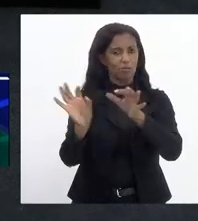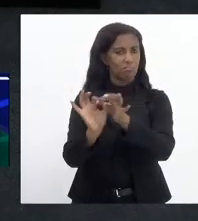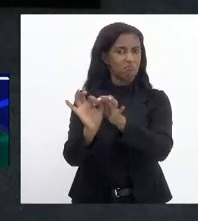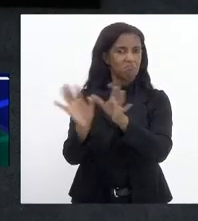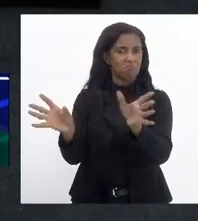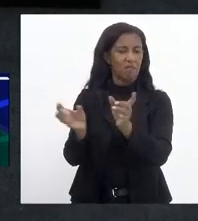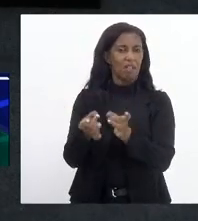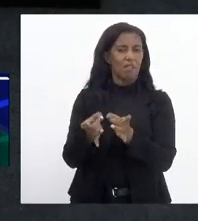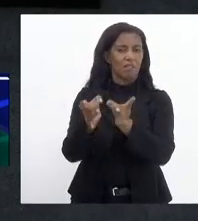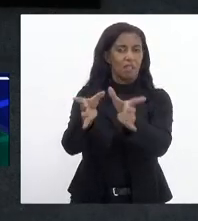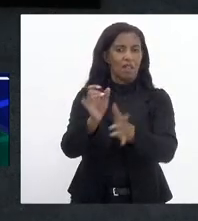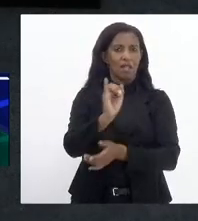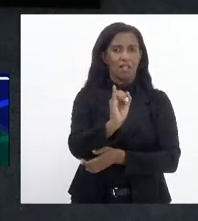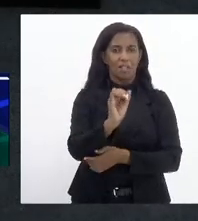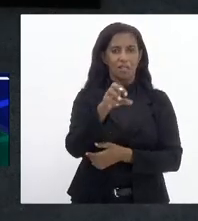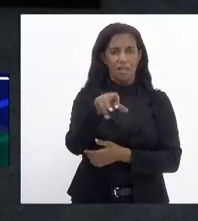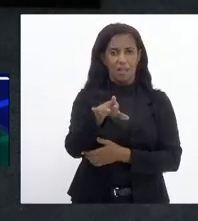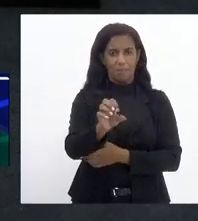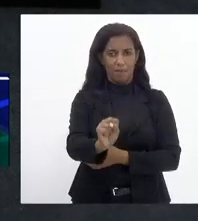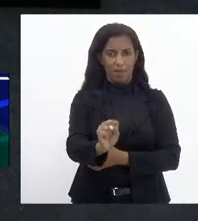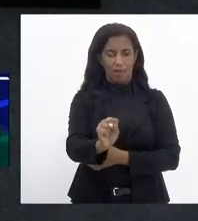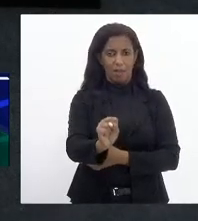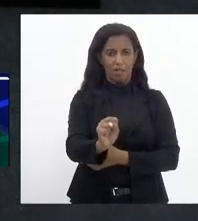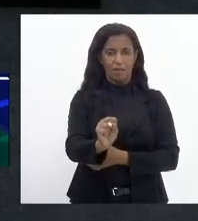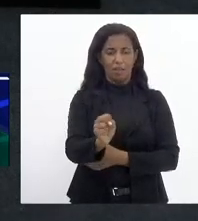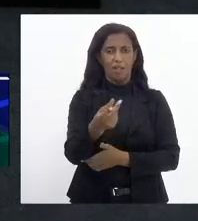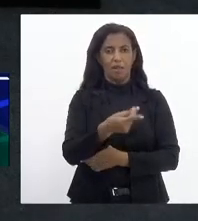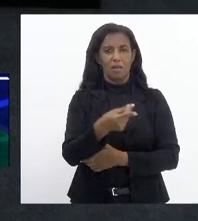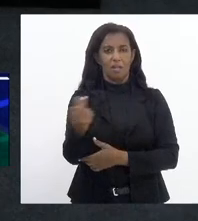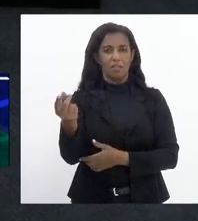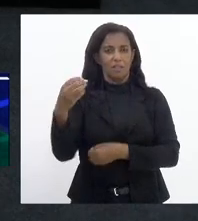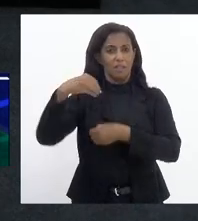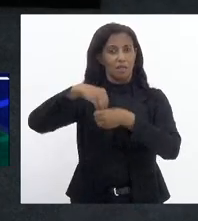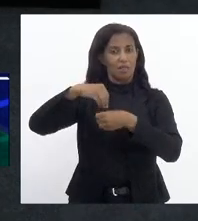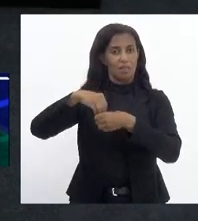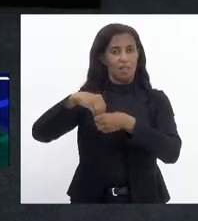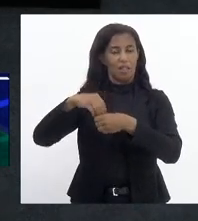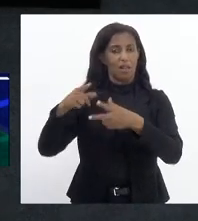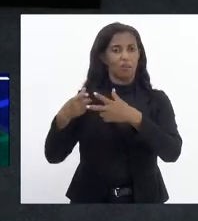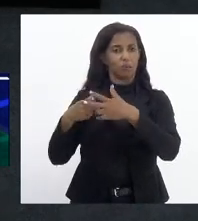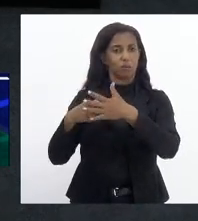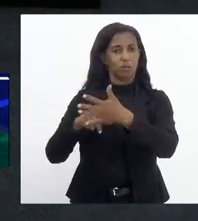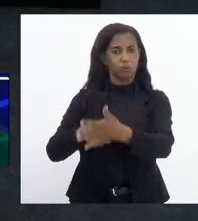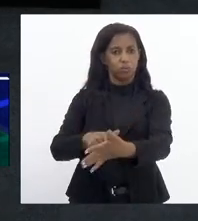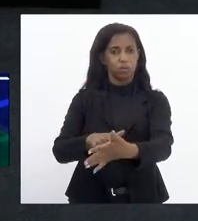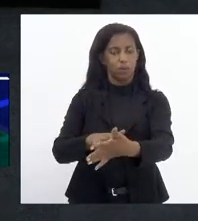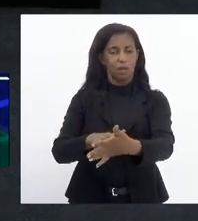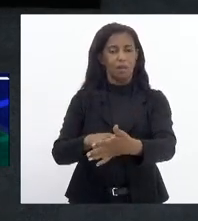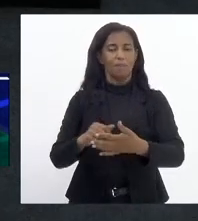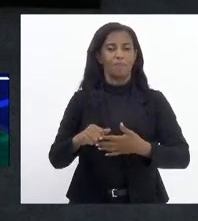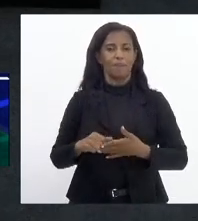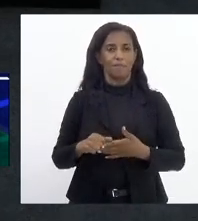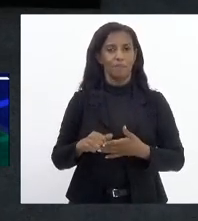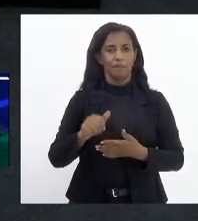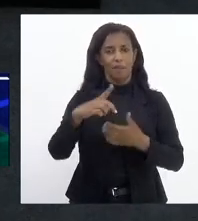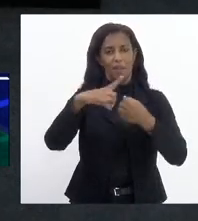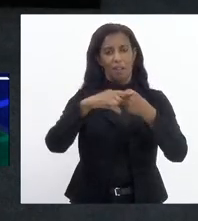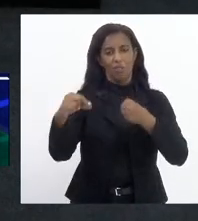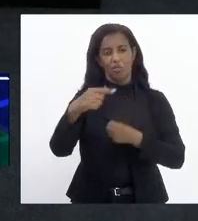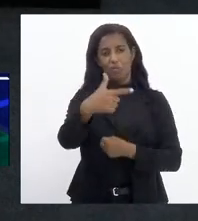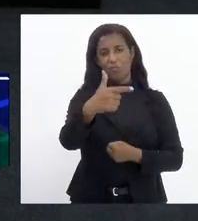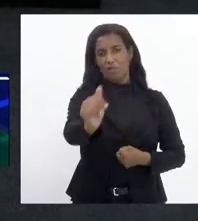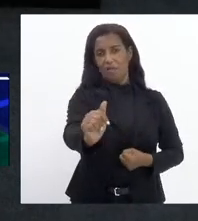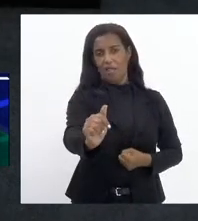autorizado a conceder ICMS nas saídas internas de bateria para os veículos elétricos. Artigo